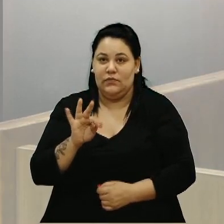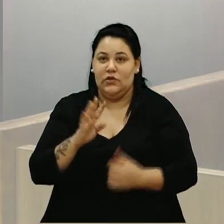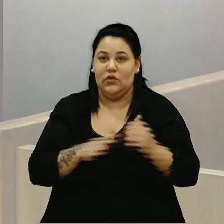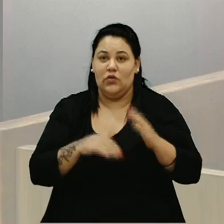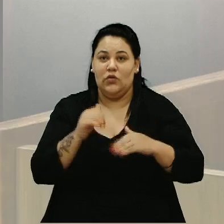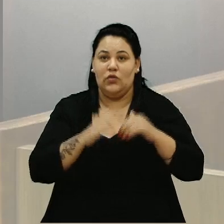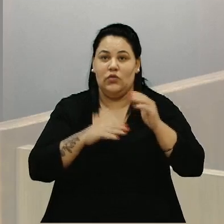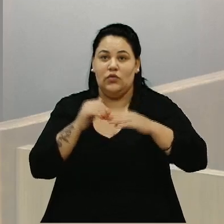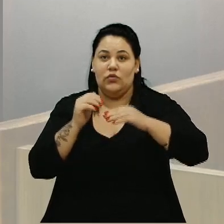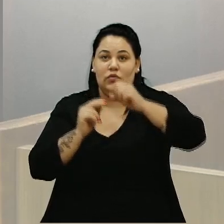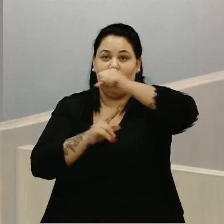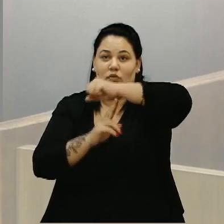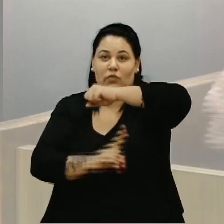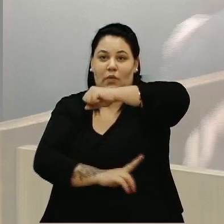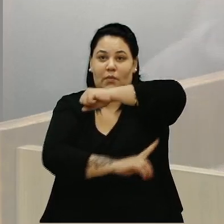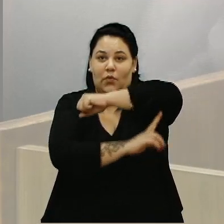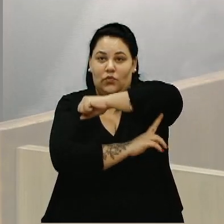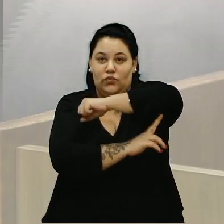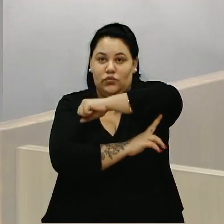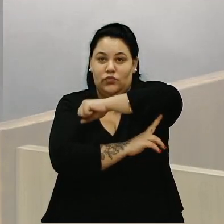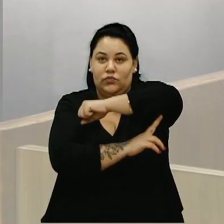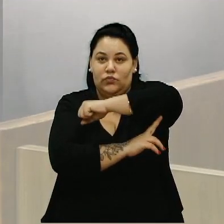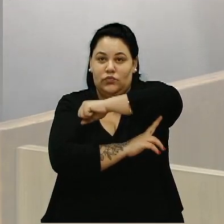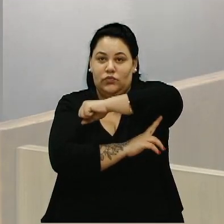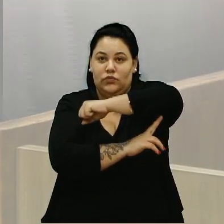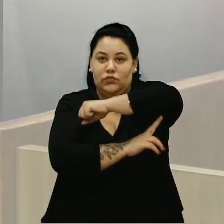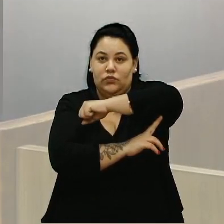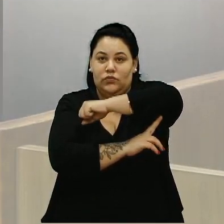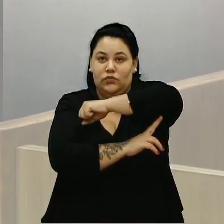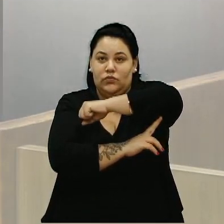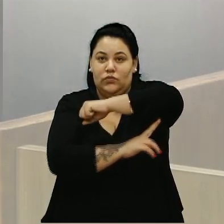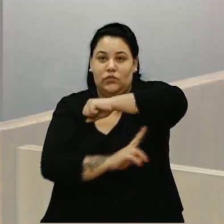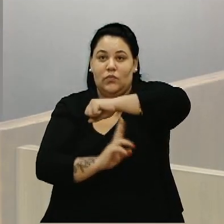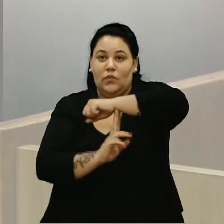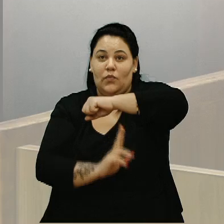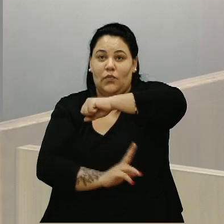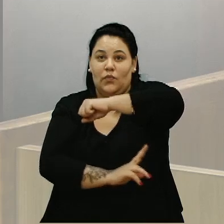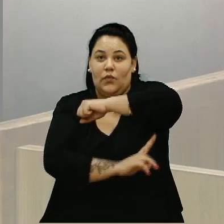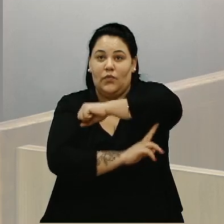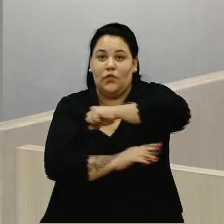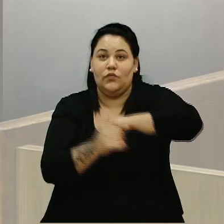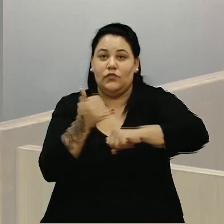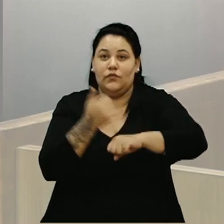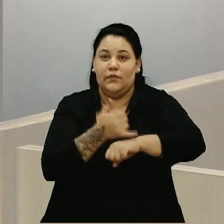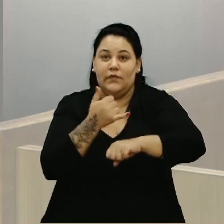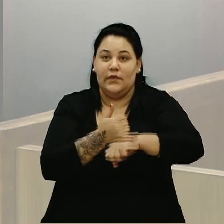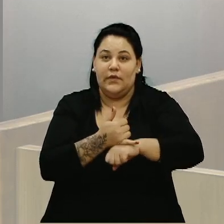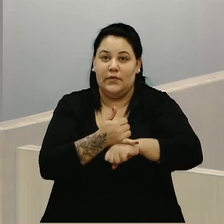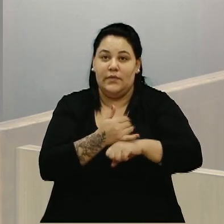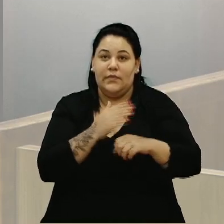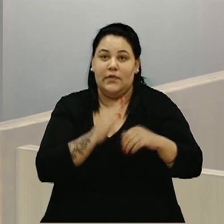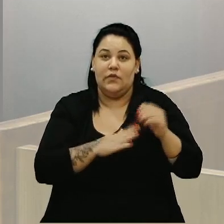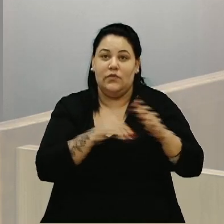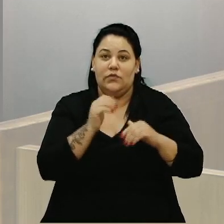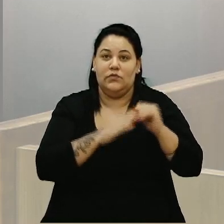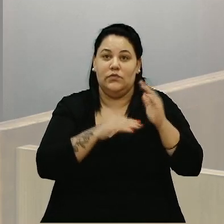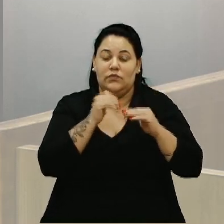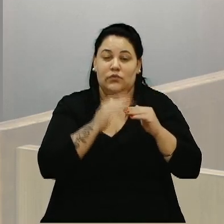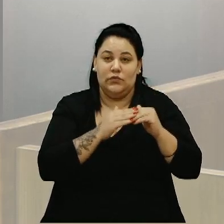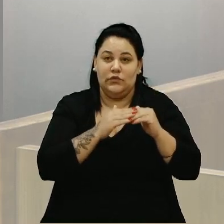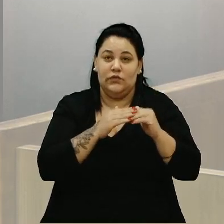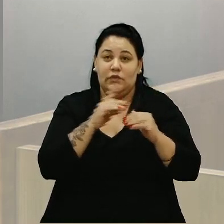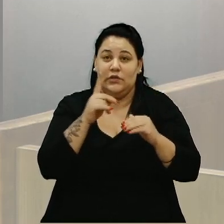acima do Rio Caí, uma ponte de ferro que era para ser construído em 15 dias, para